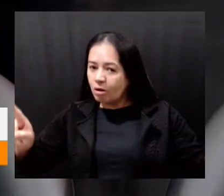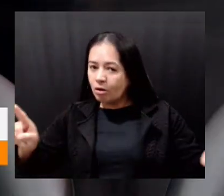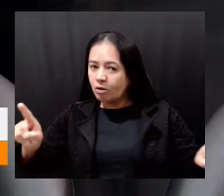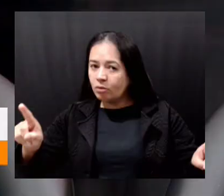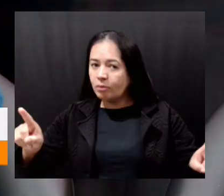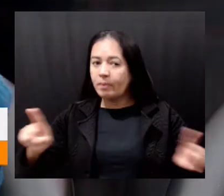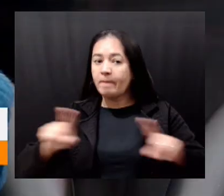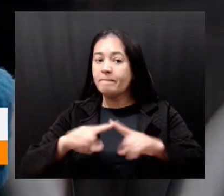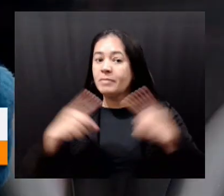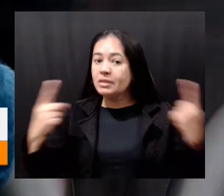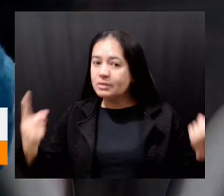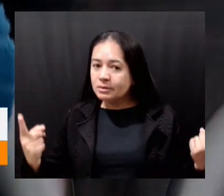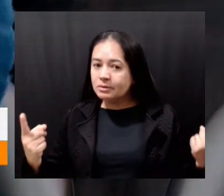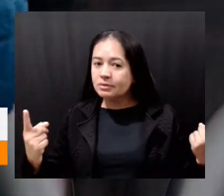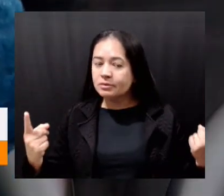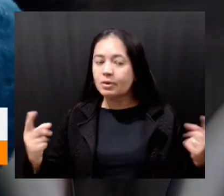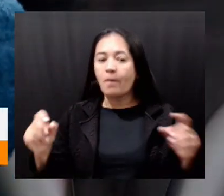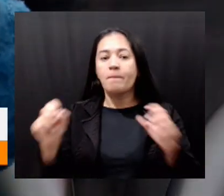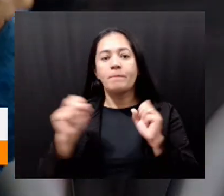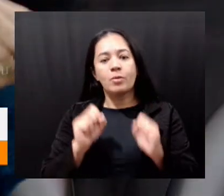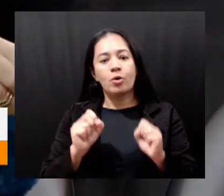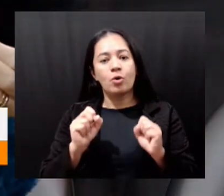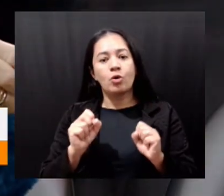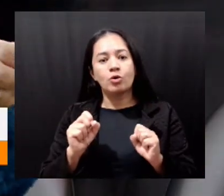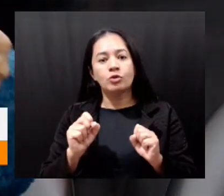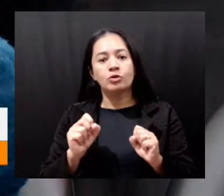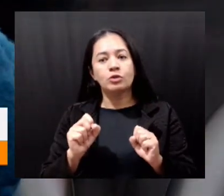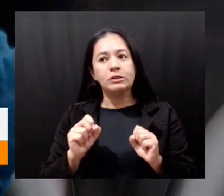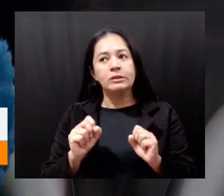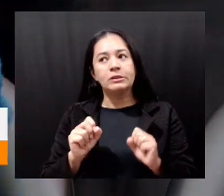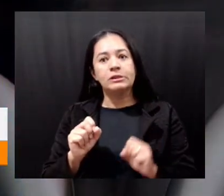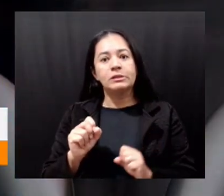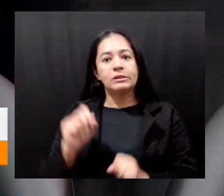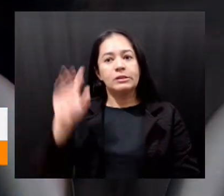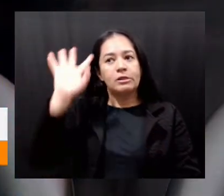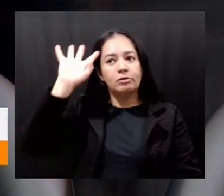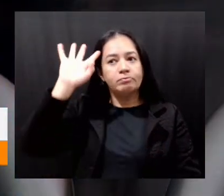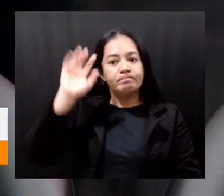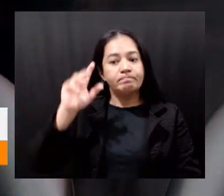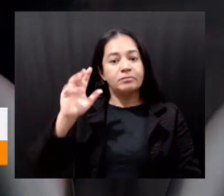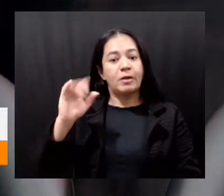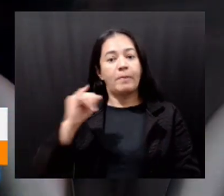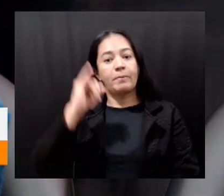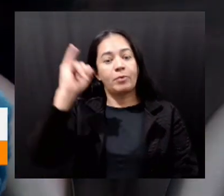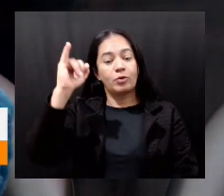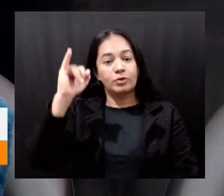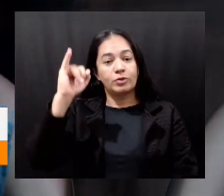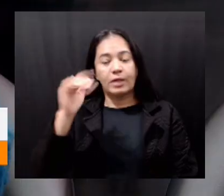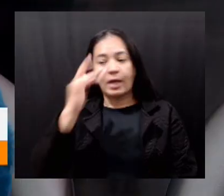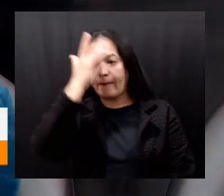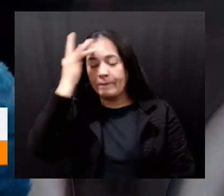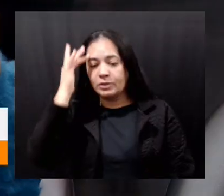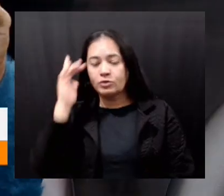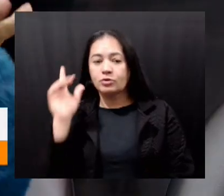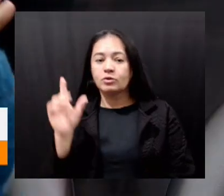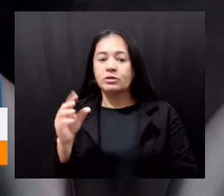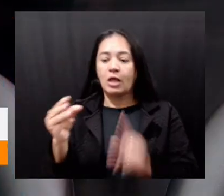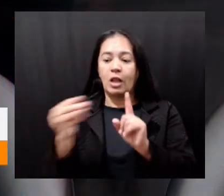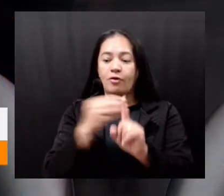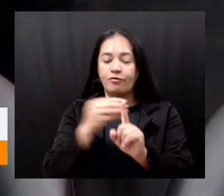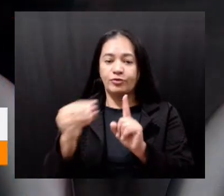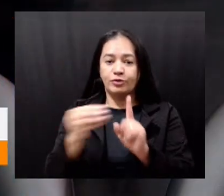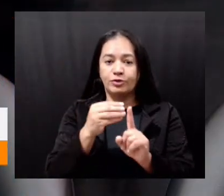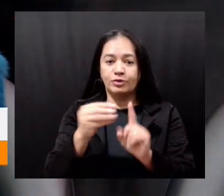mas pode ser um gatilho importante. Então a pessoa está lá, ela está vulnerável, ela já está ali de